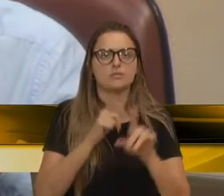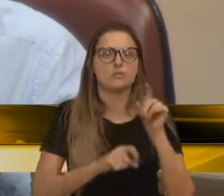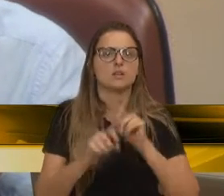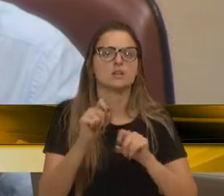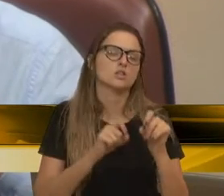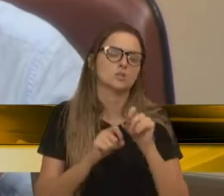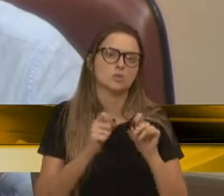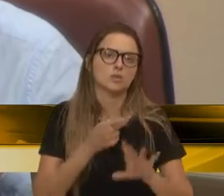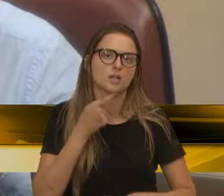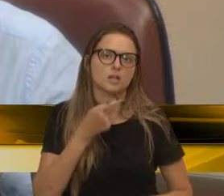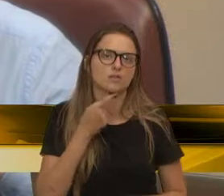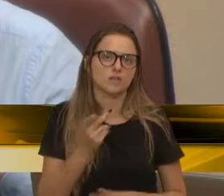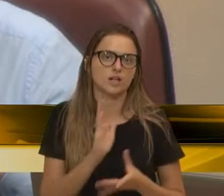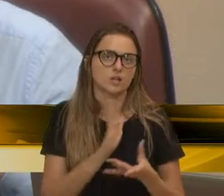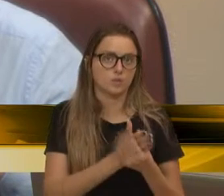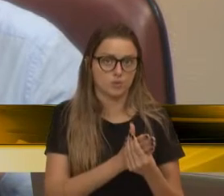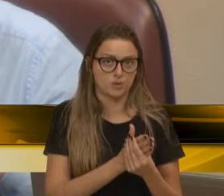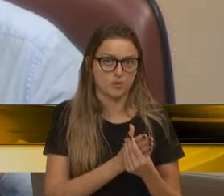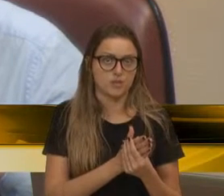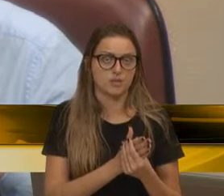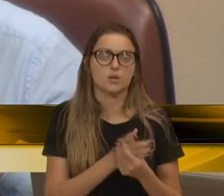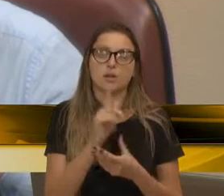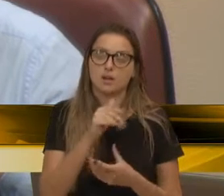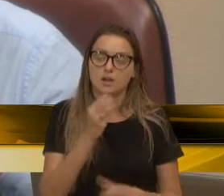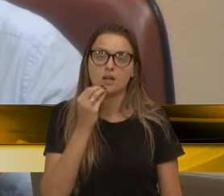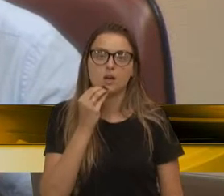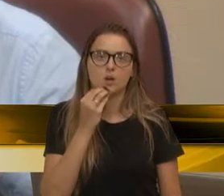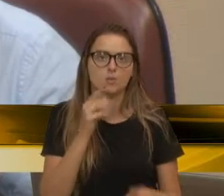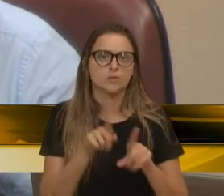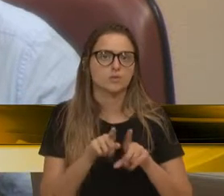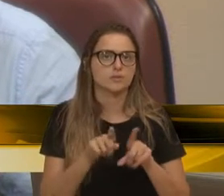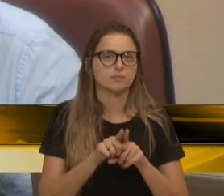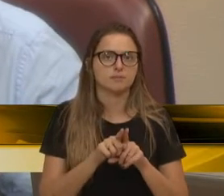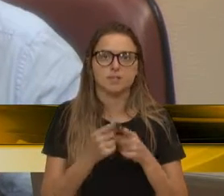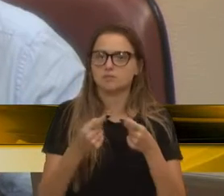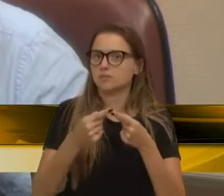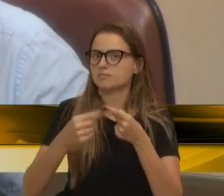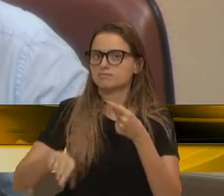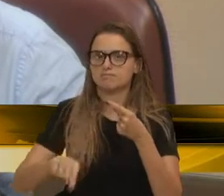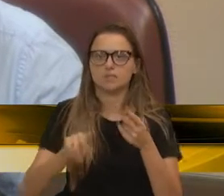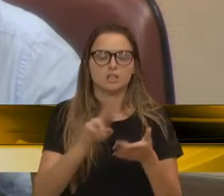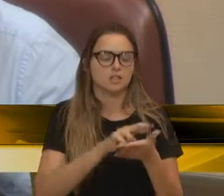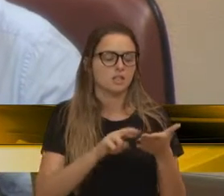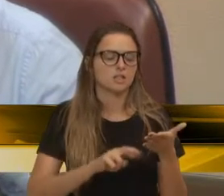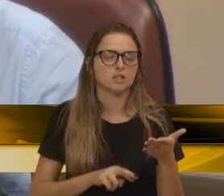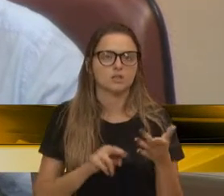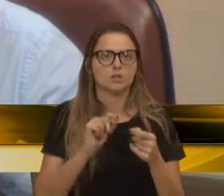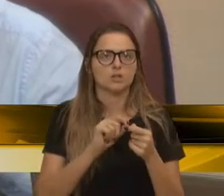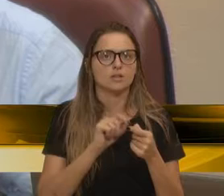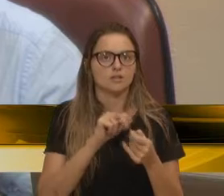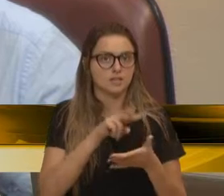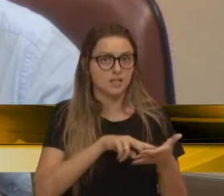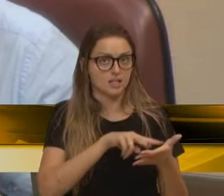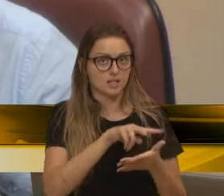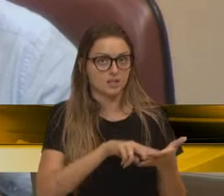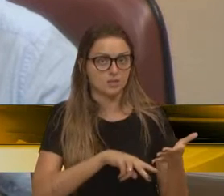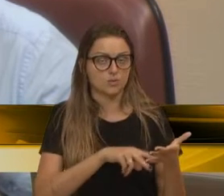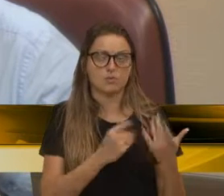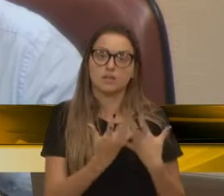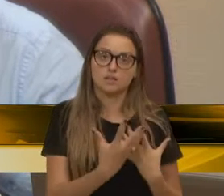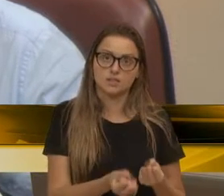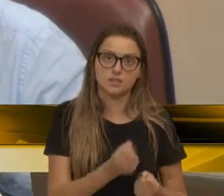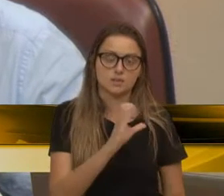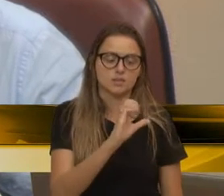manifestação no processo resta evidente uma grave contradição no relatório do relator revisor que foi acatada pelo